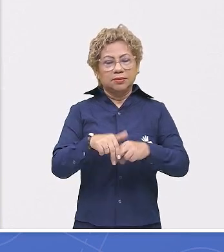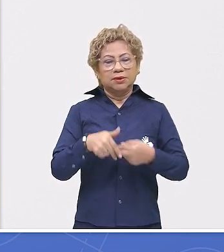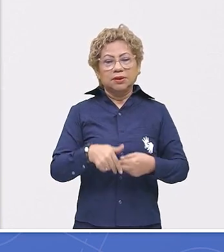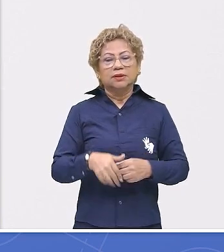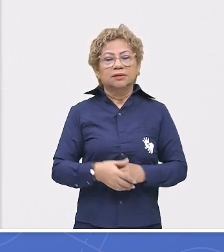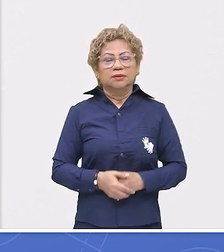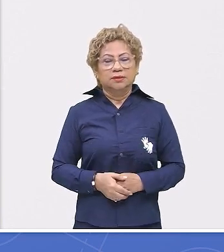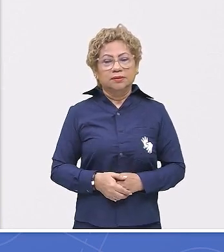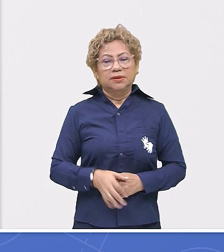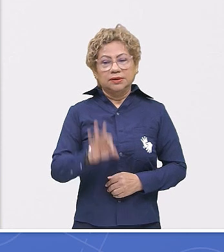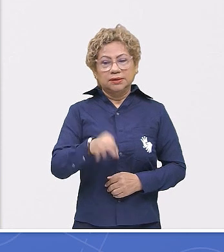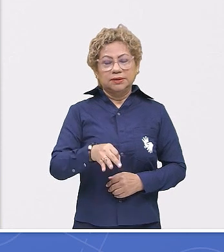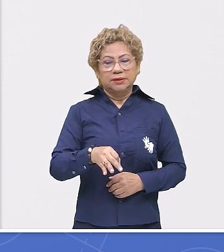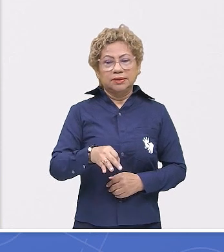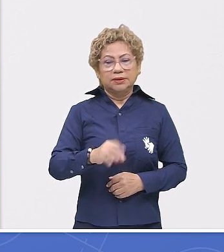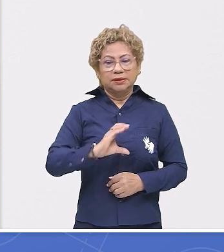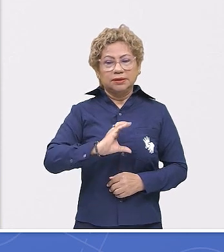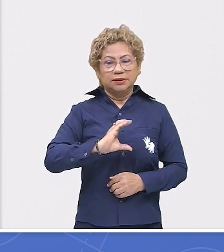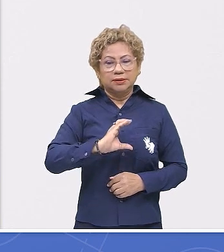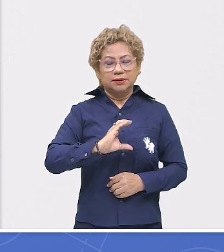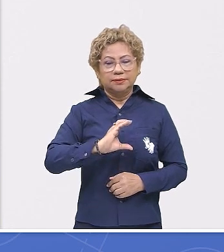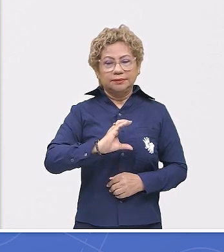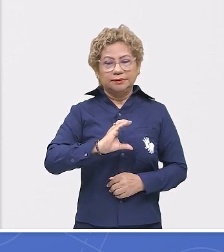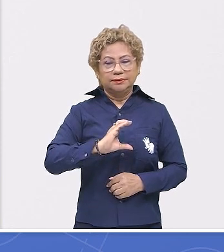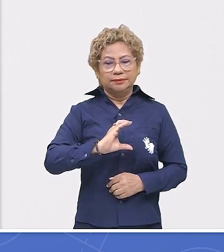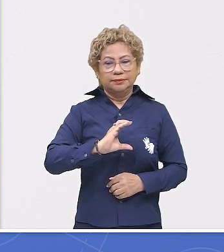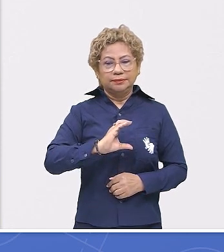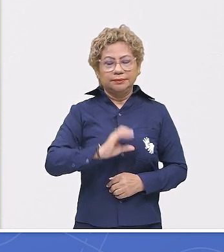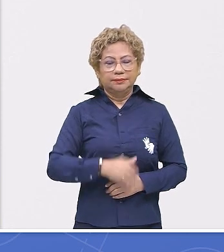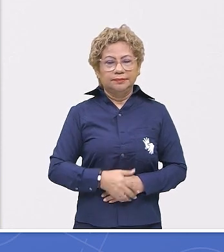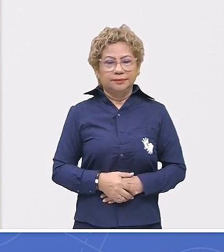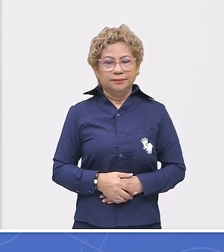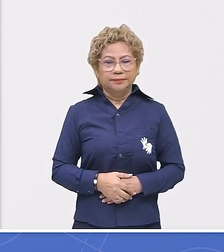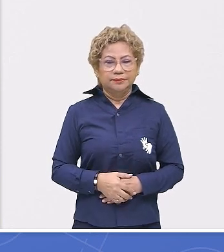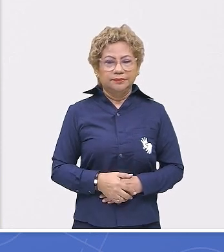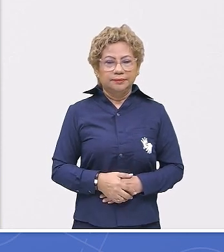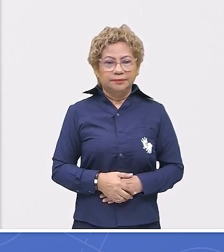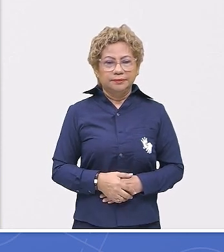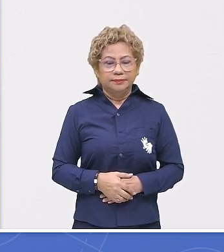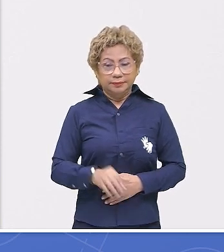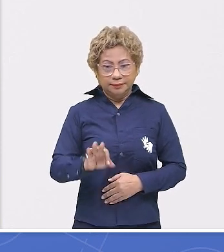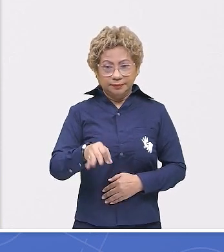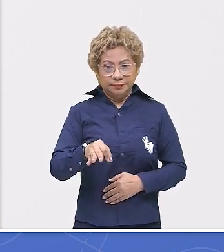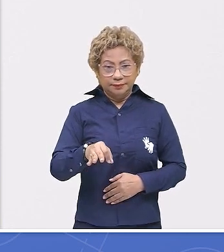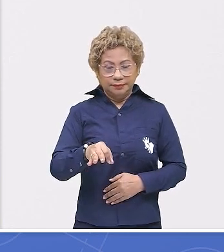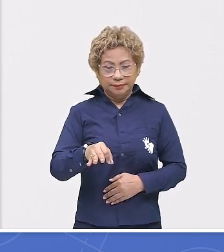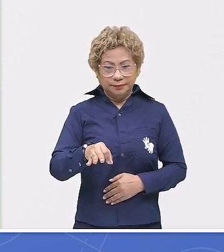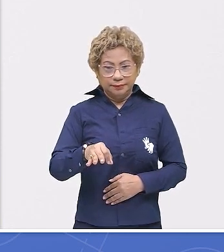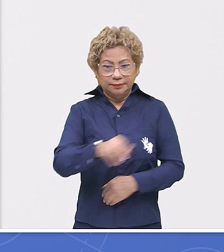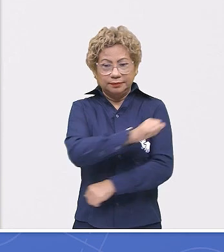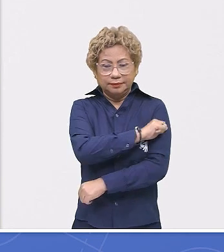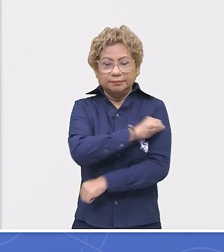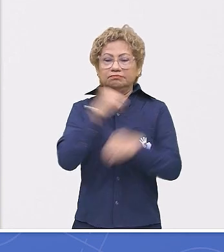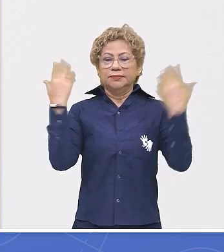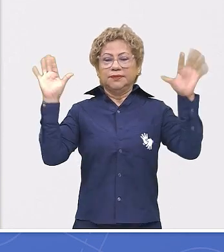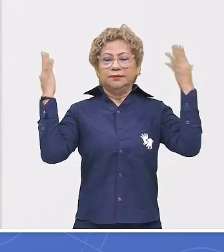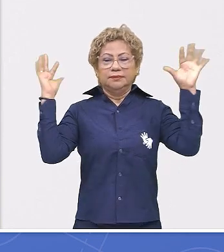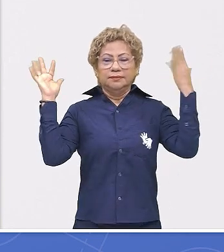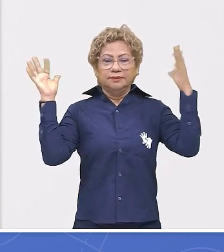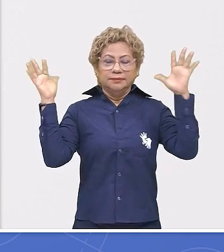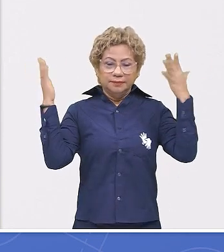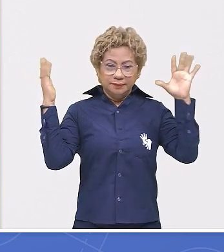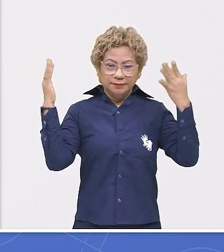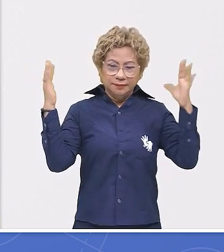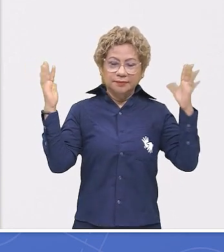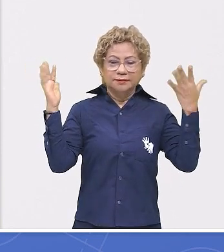a letra correta da questão de número 1 é a letra C, tá certo? Então, a maioria aí respondeu corretamente, 15